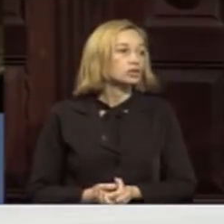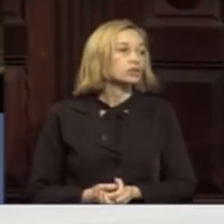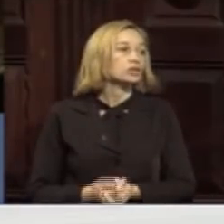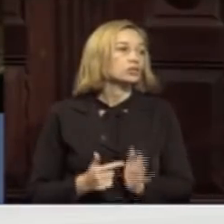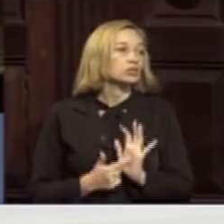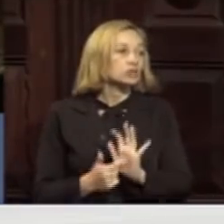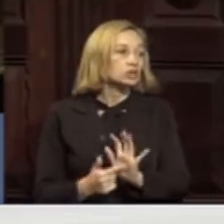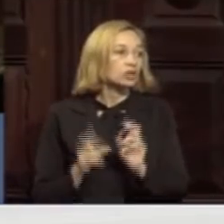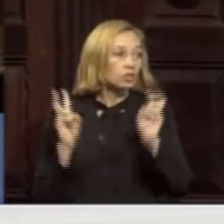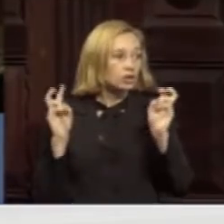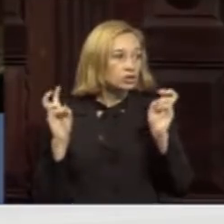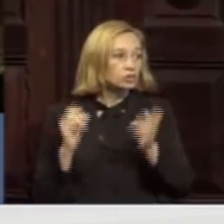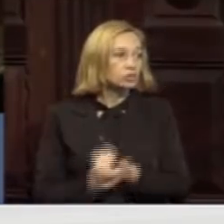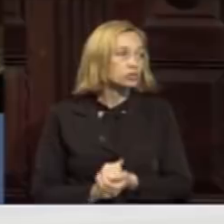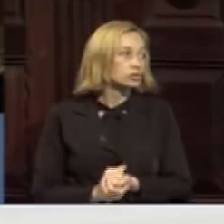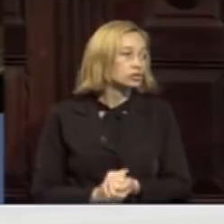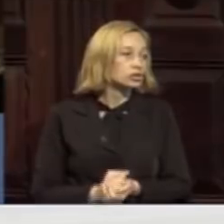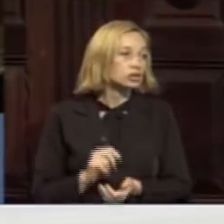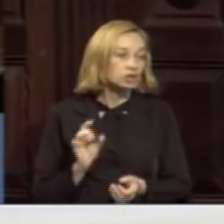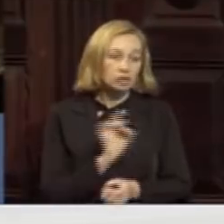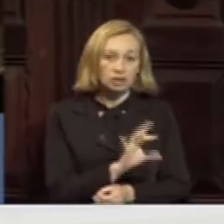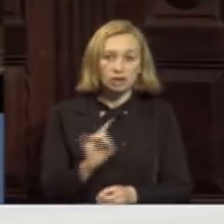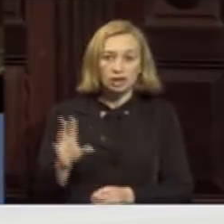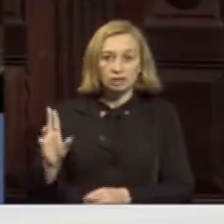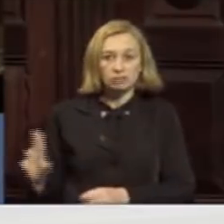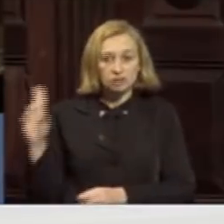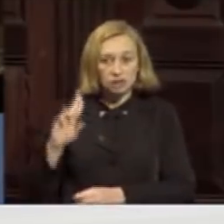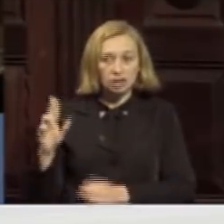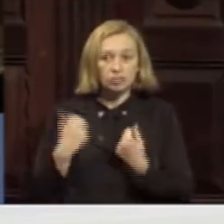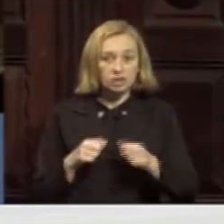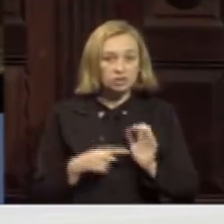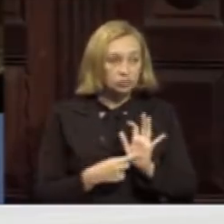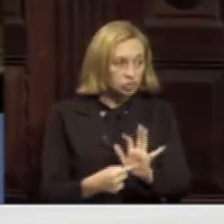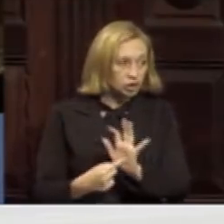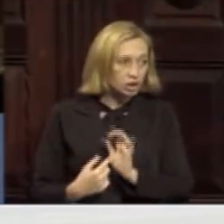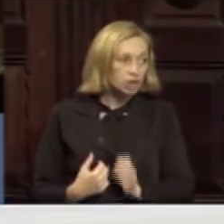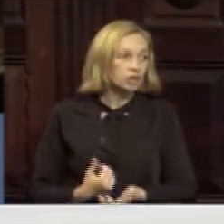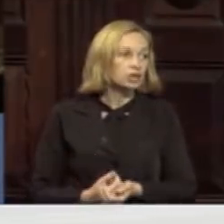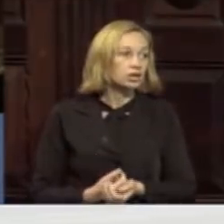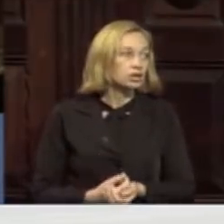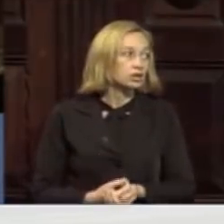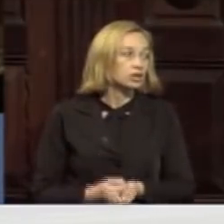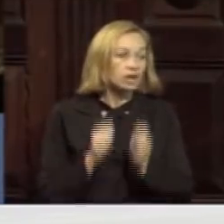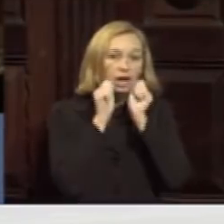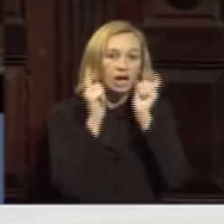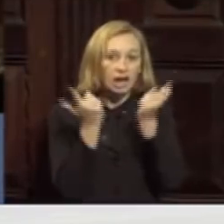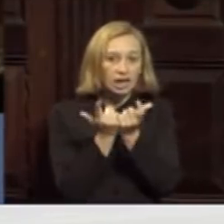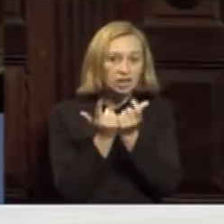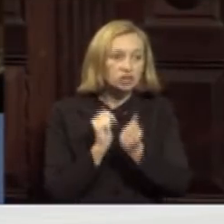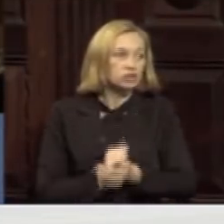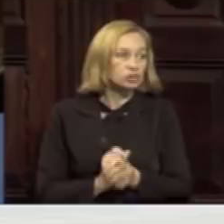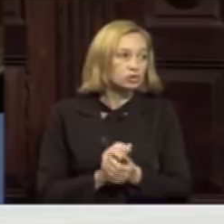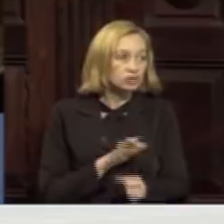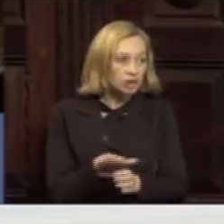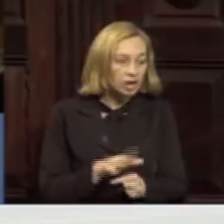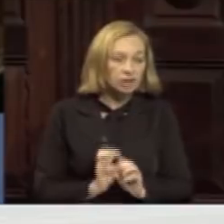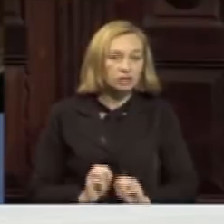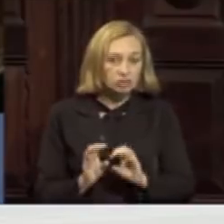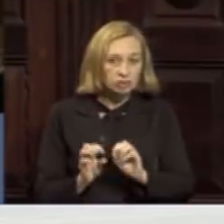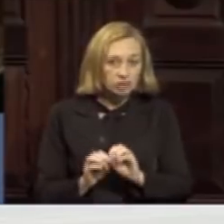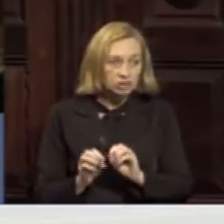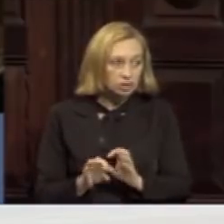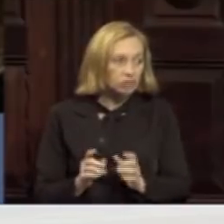questão. Essa é uma questão que cabe à universidade equacionar, no âmbito da sua autonomia universitária, não cabe à ALERJ nem à Comissão de Educação nenhuma